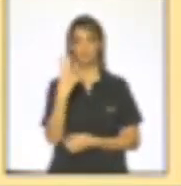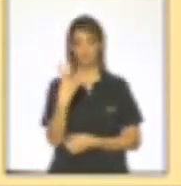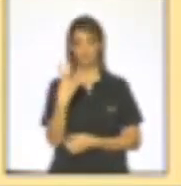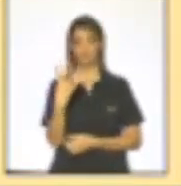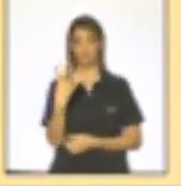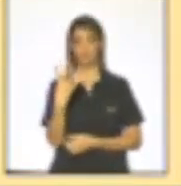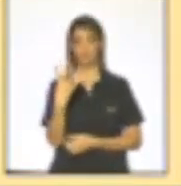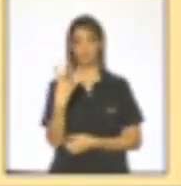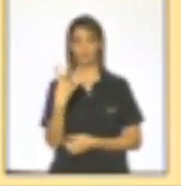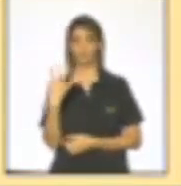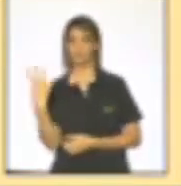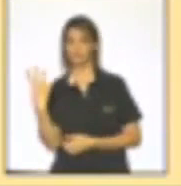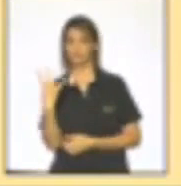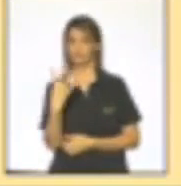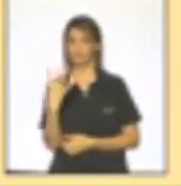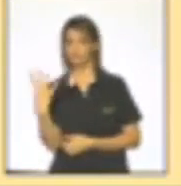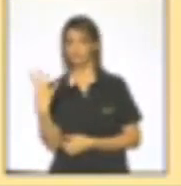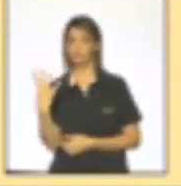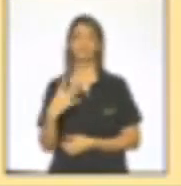44.